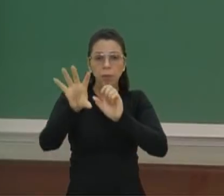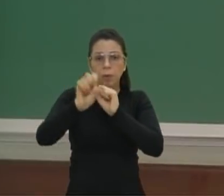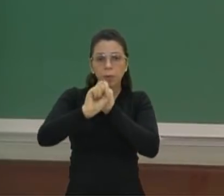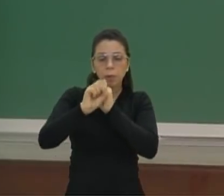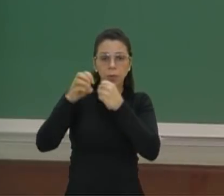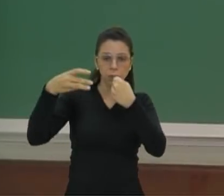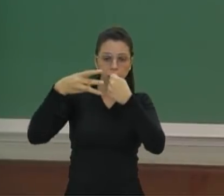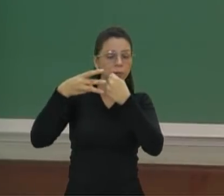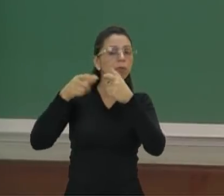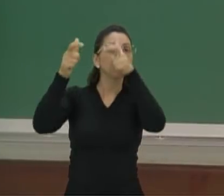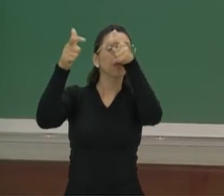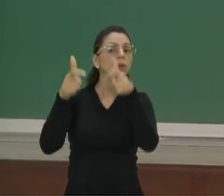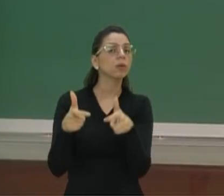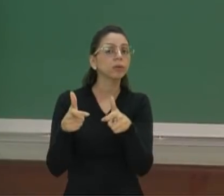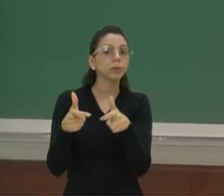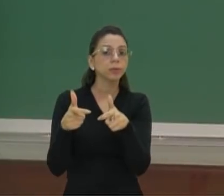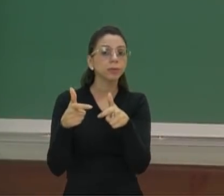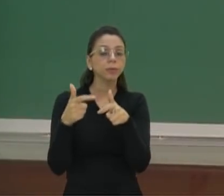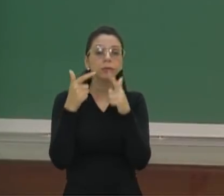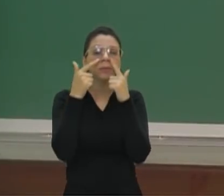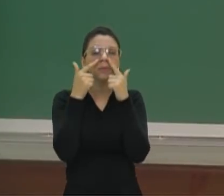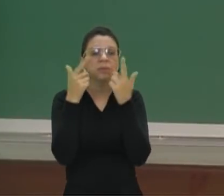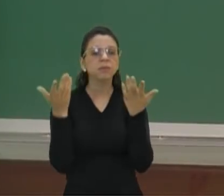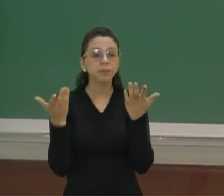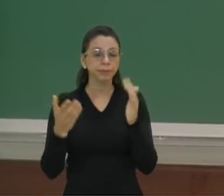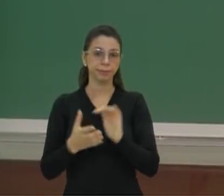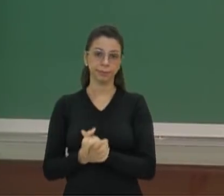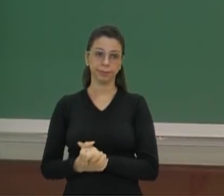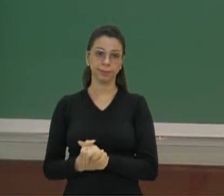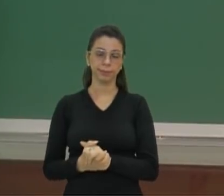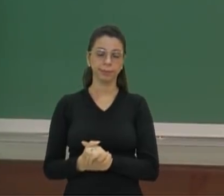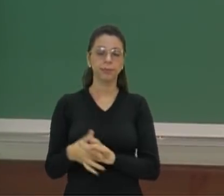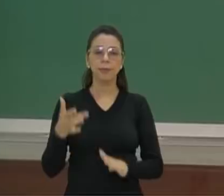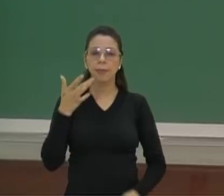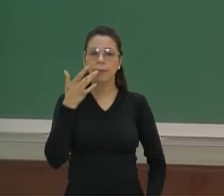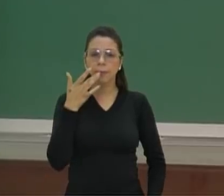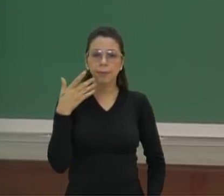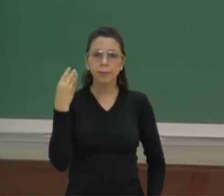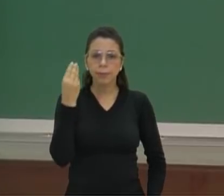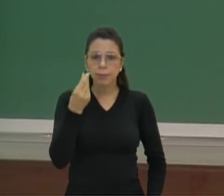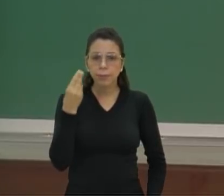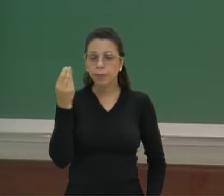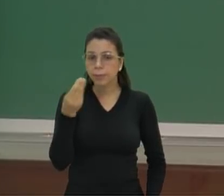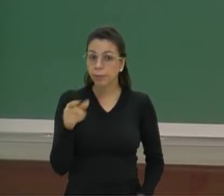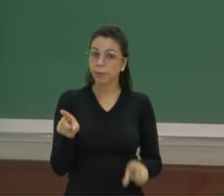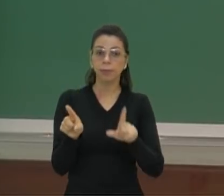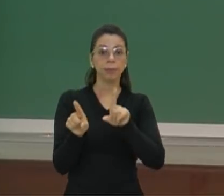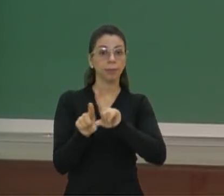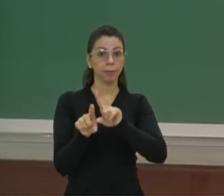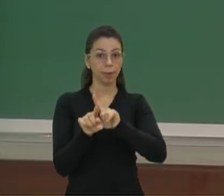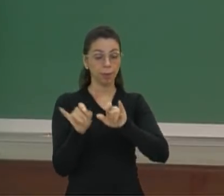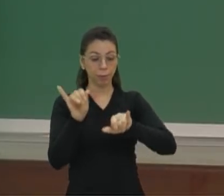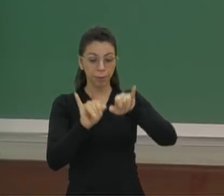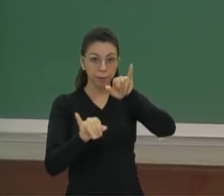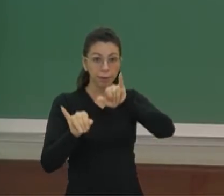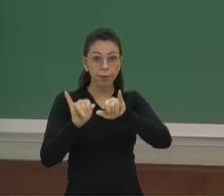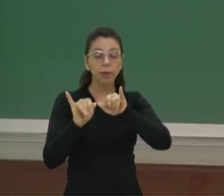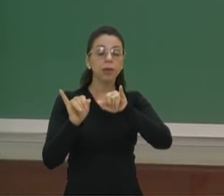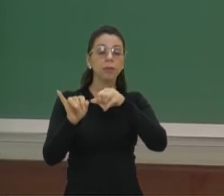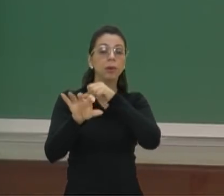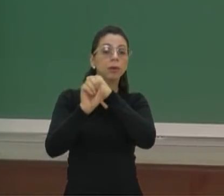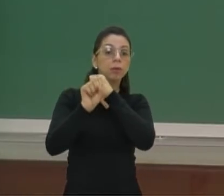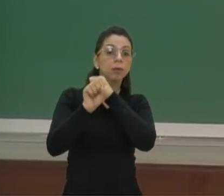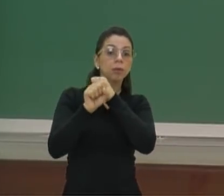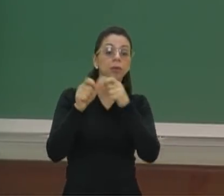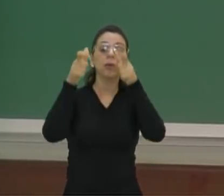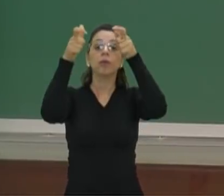ficam em que região do nosso nariz? Na gustação, também os quimiorreceptores, que região